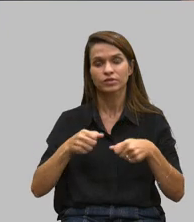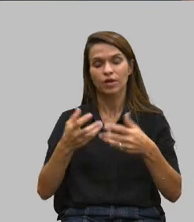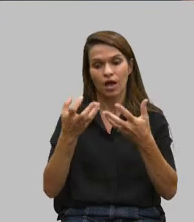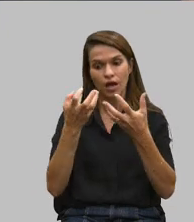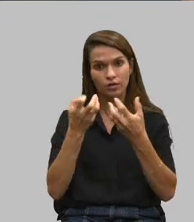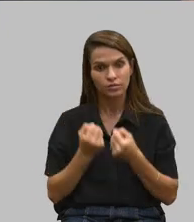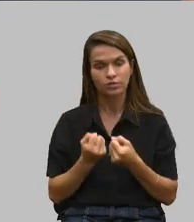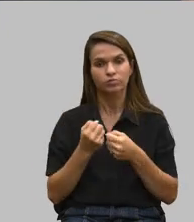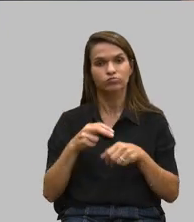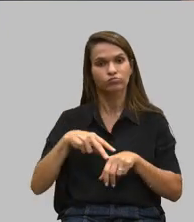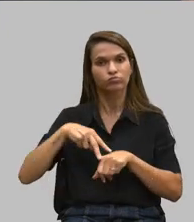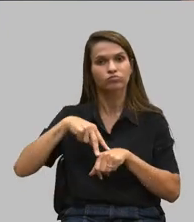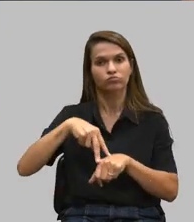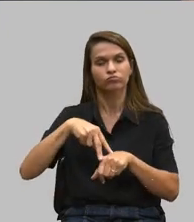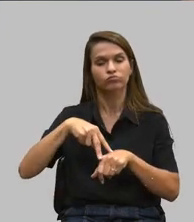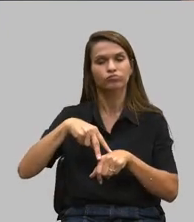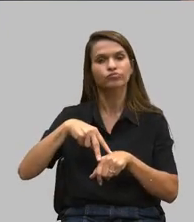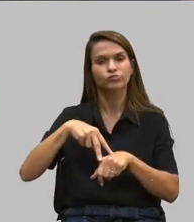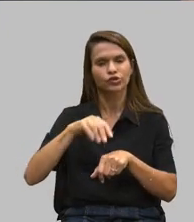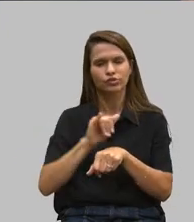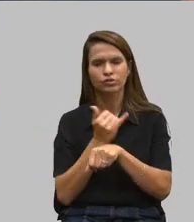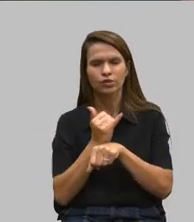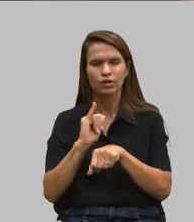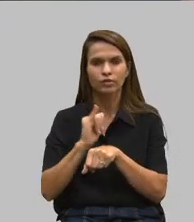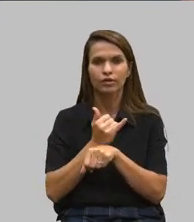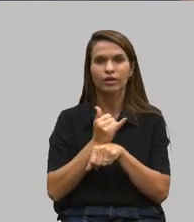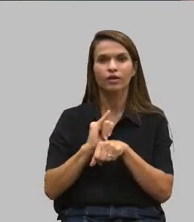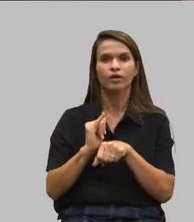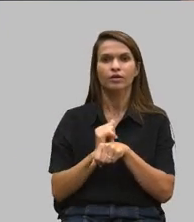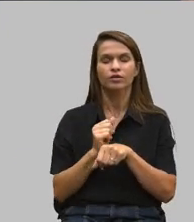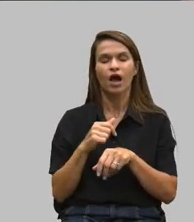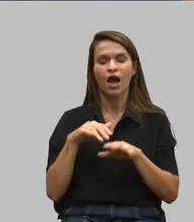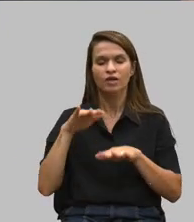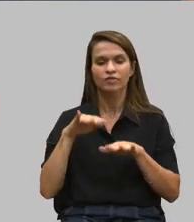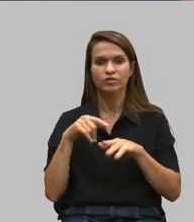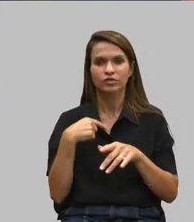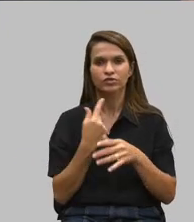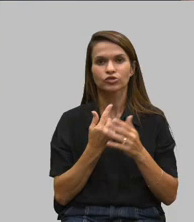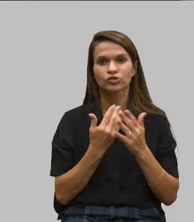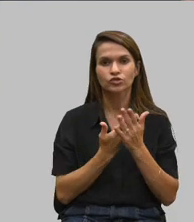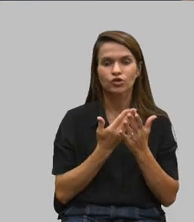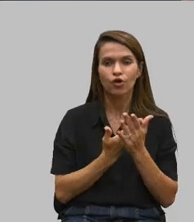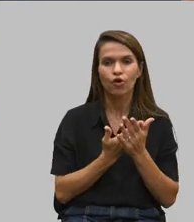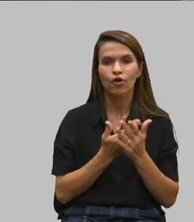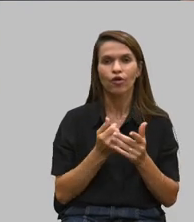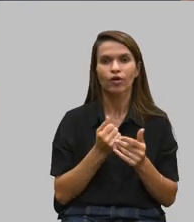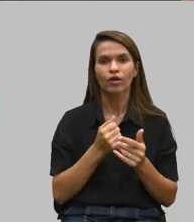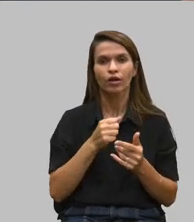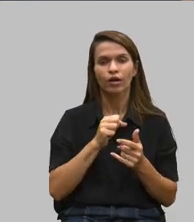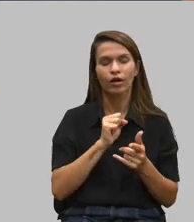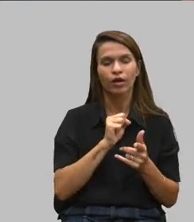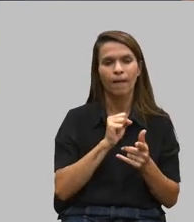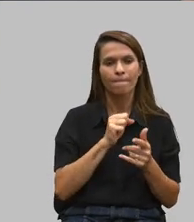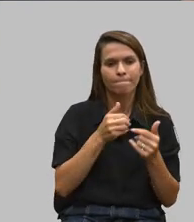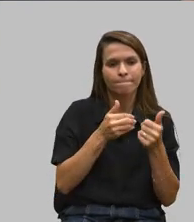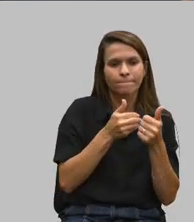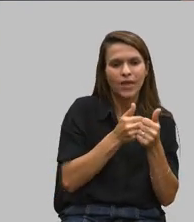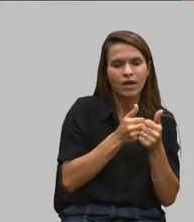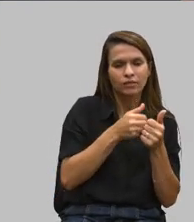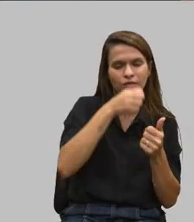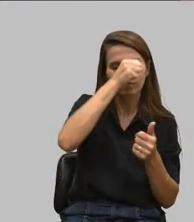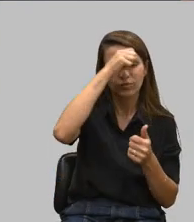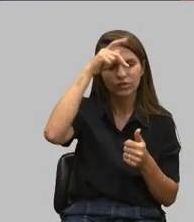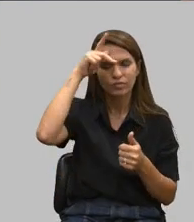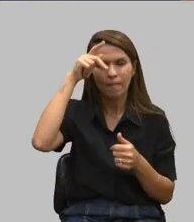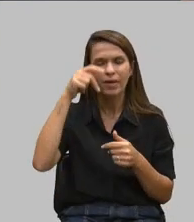né de articulação a gente muitas vezes nós estamos nas escolas estaduais próximos a escolas municipais mas não há ali